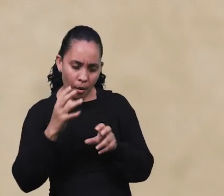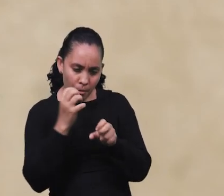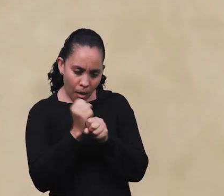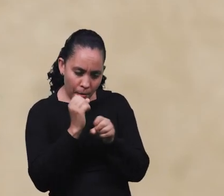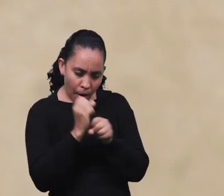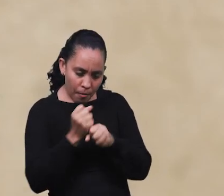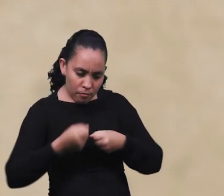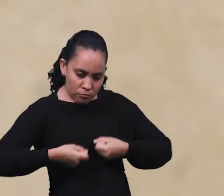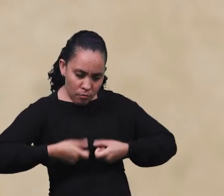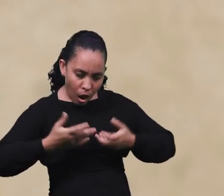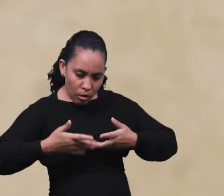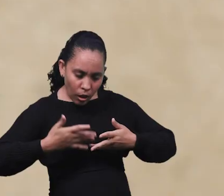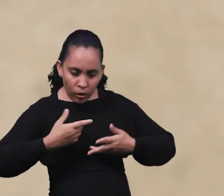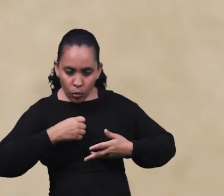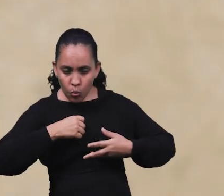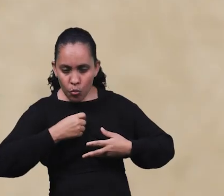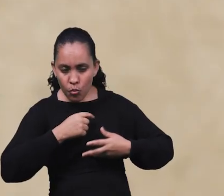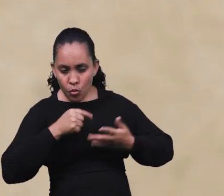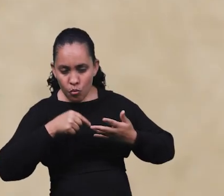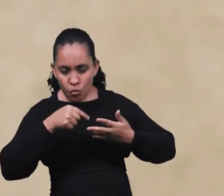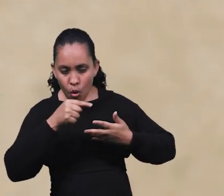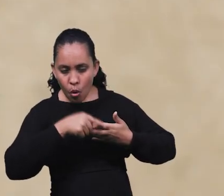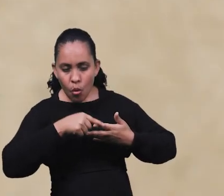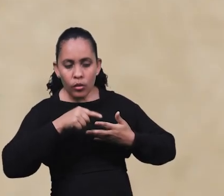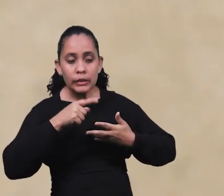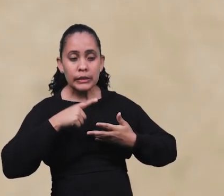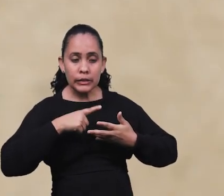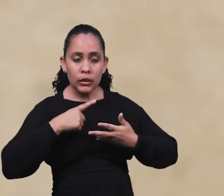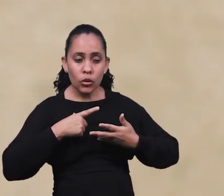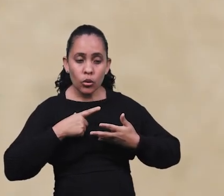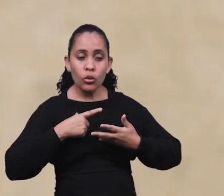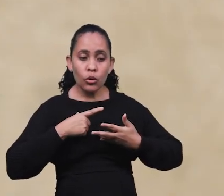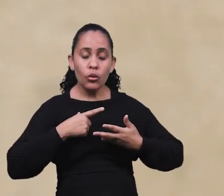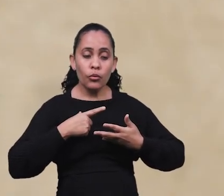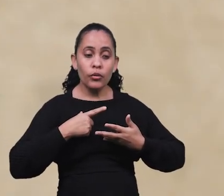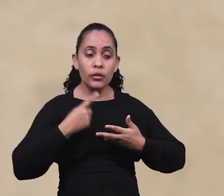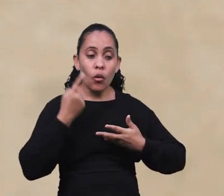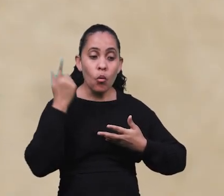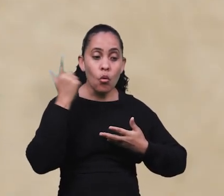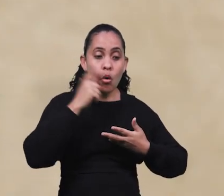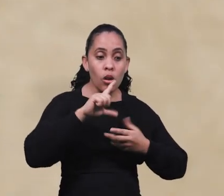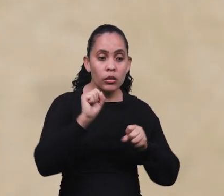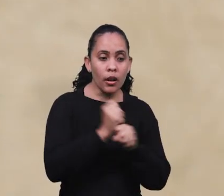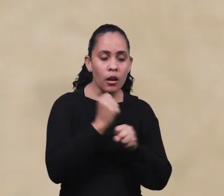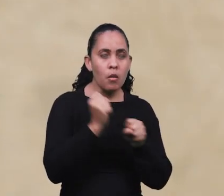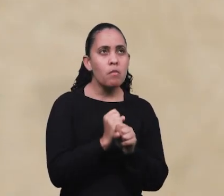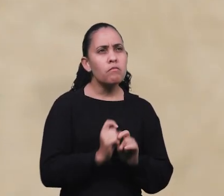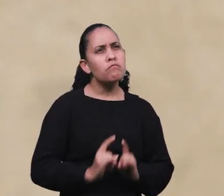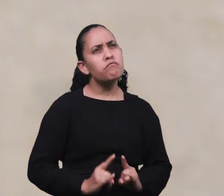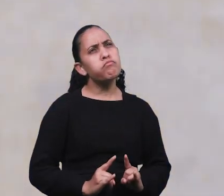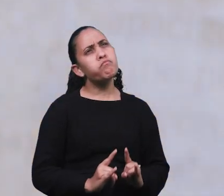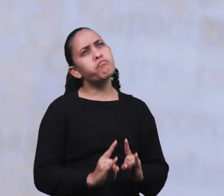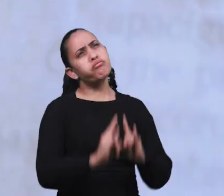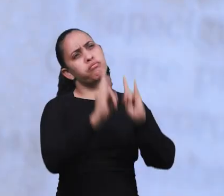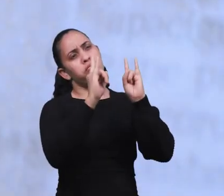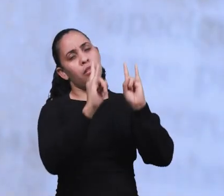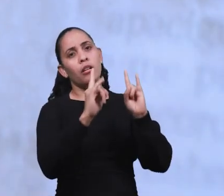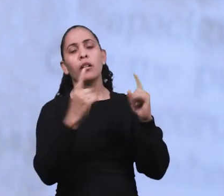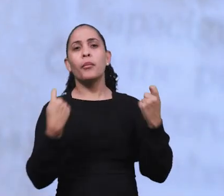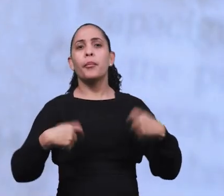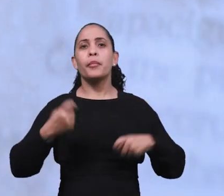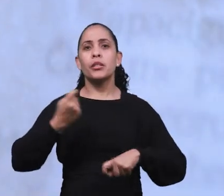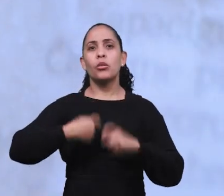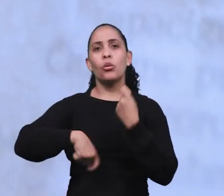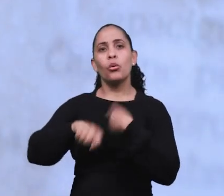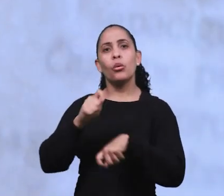gastos, para ver se tem com o que acabar? Há uma necessidade de um controle, uma